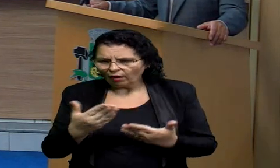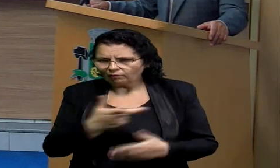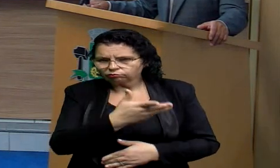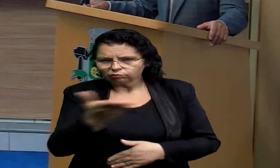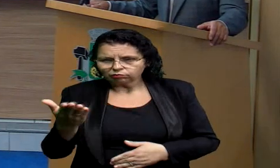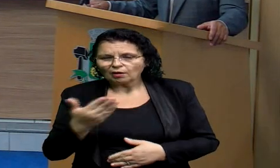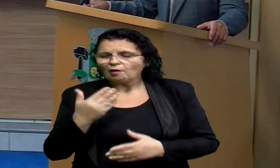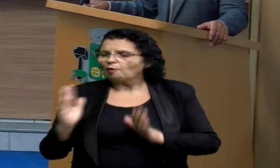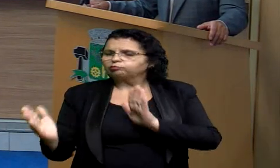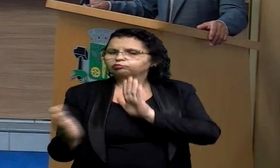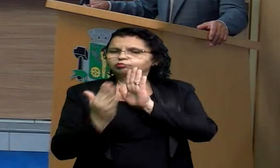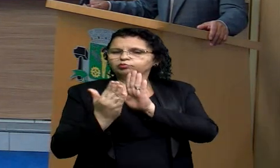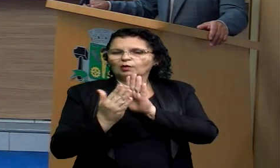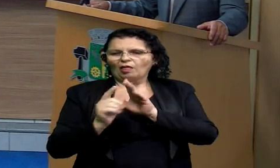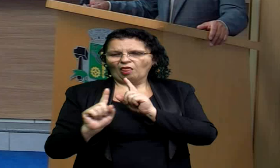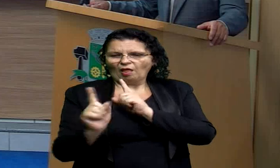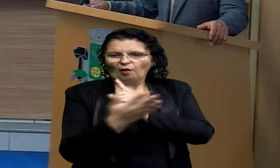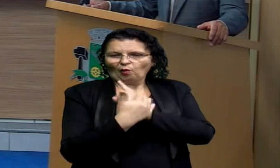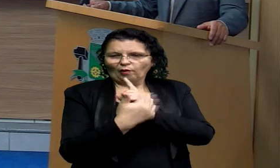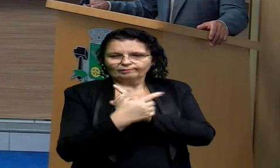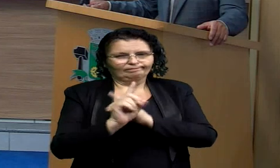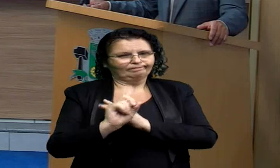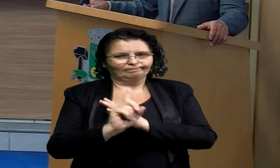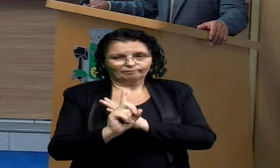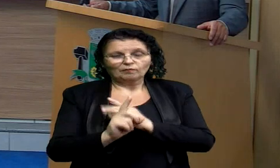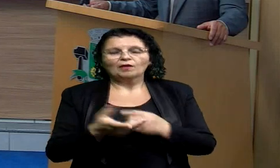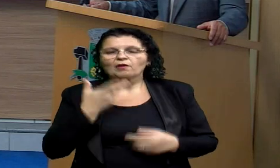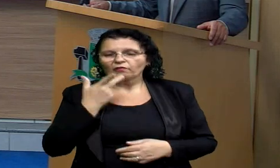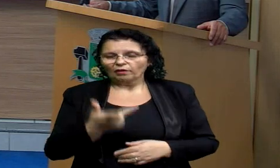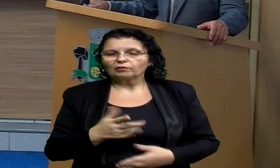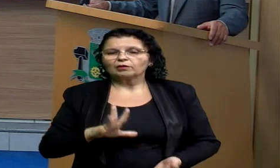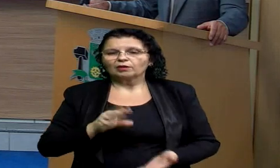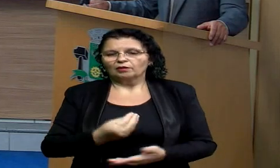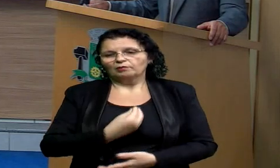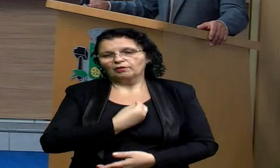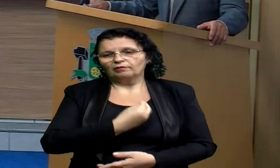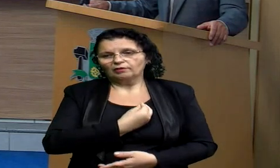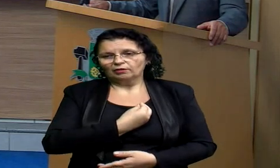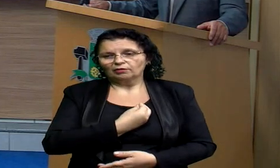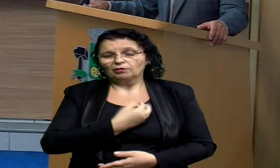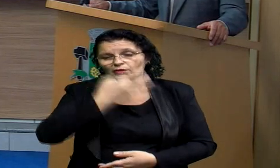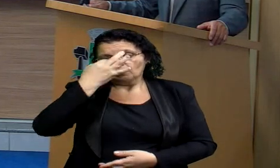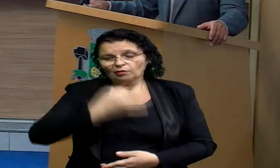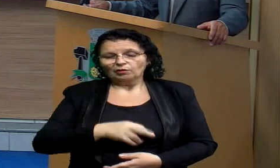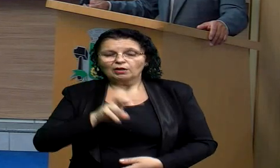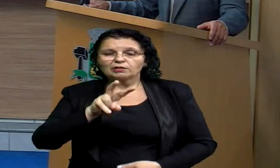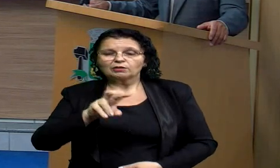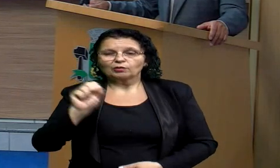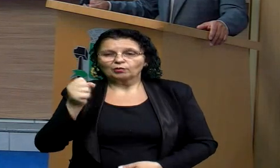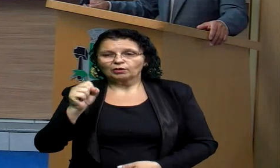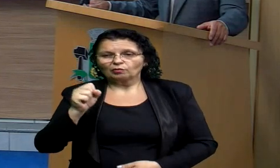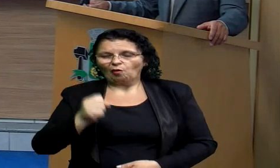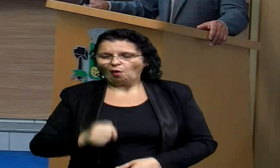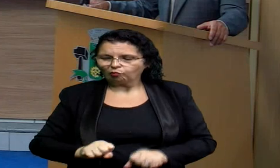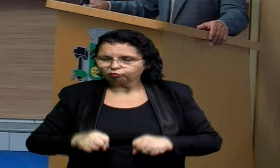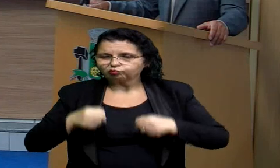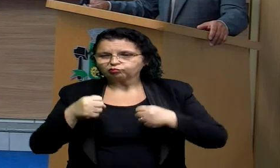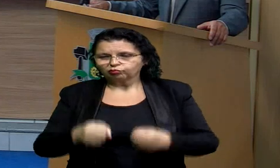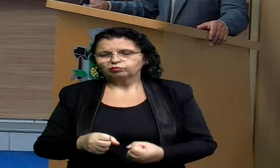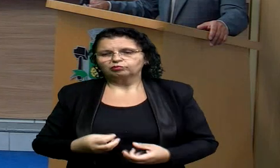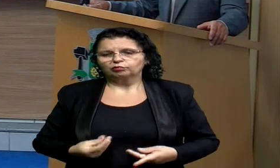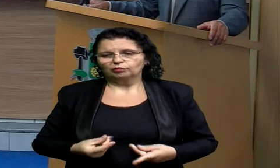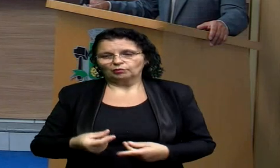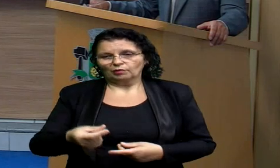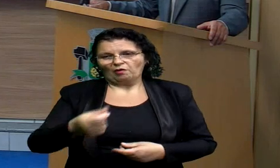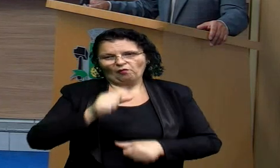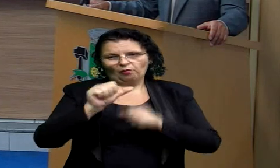trabalho vai ser na frente dele não vai ser nas costas não é assim que eu mantenho a minha vida há 58 anos é assim que eu estou e não vou mudar depois